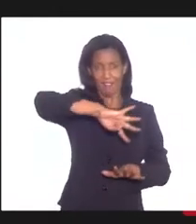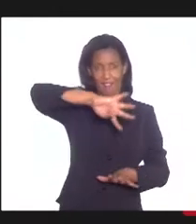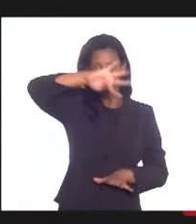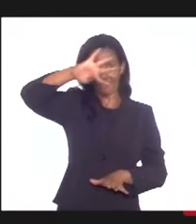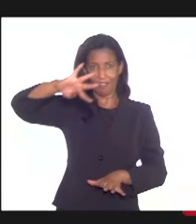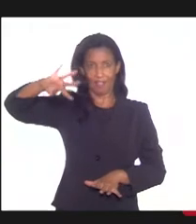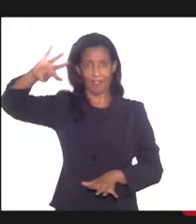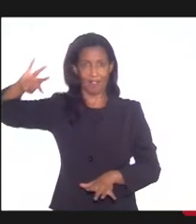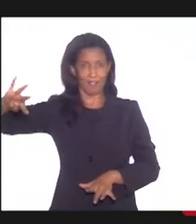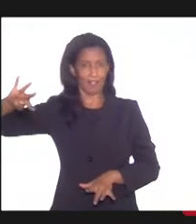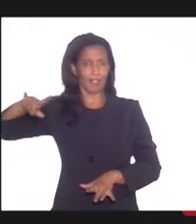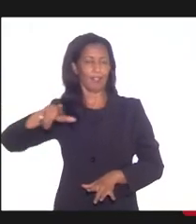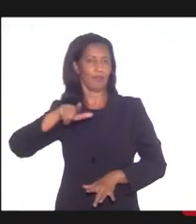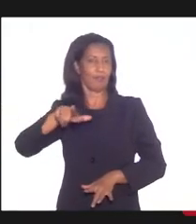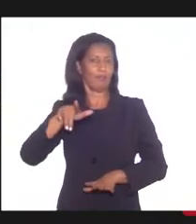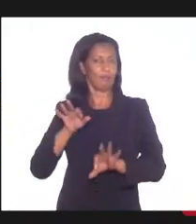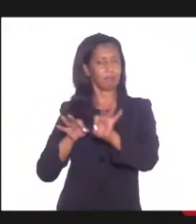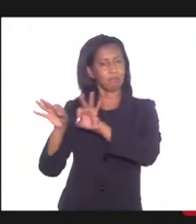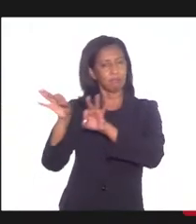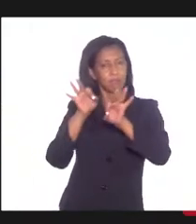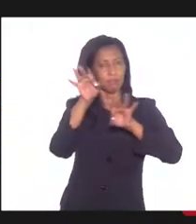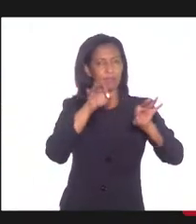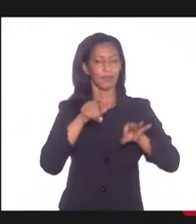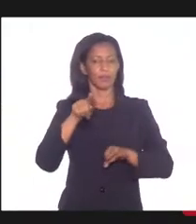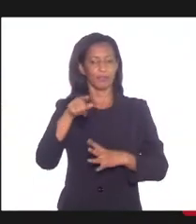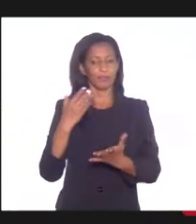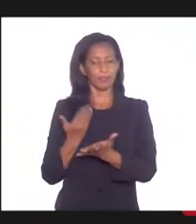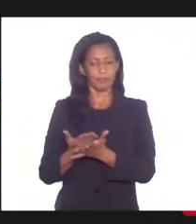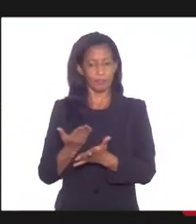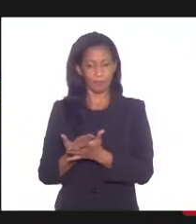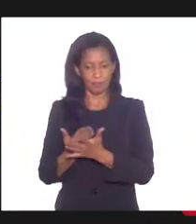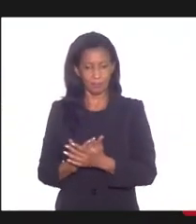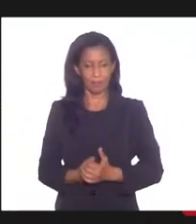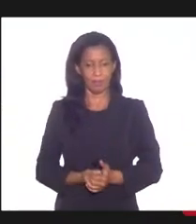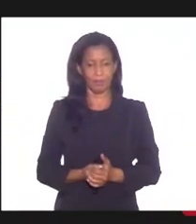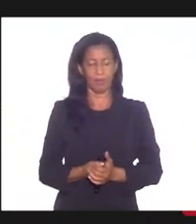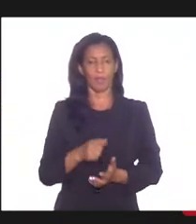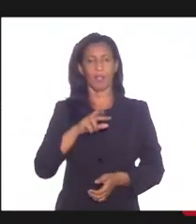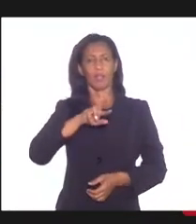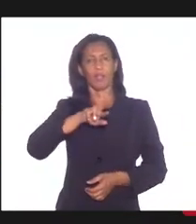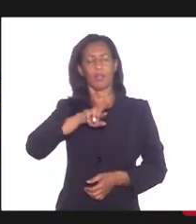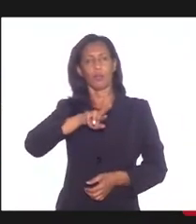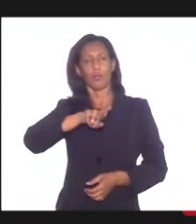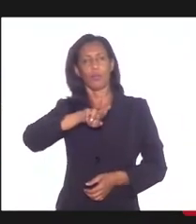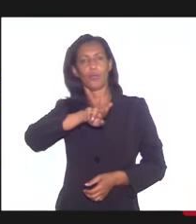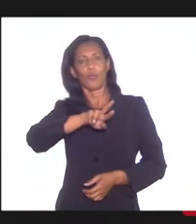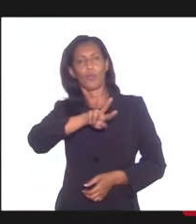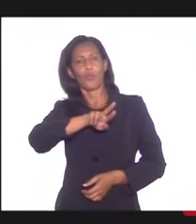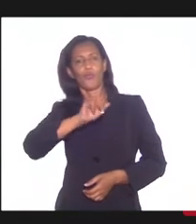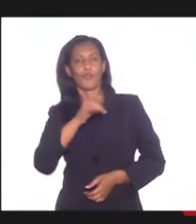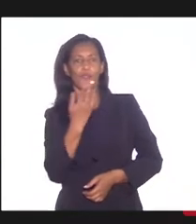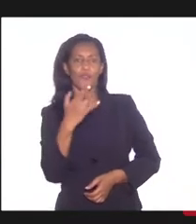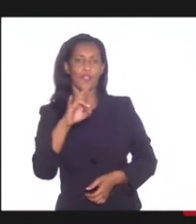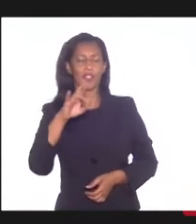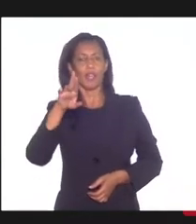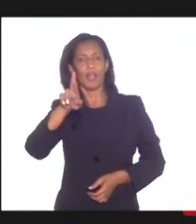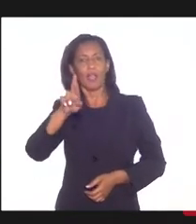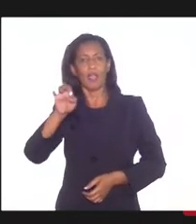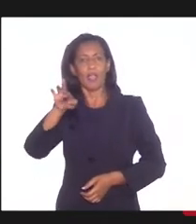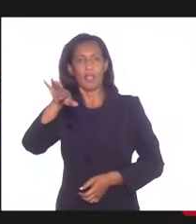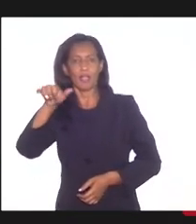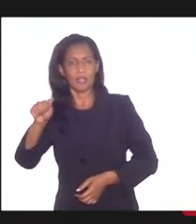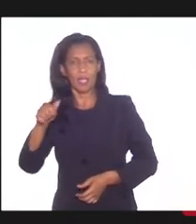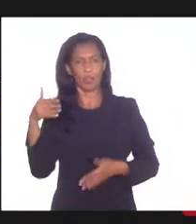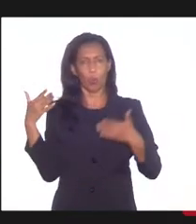produzido por esse estudo do Vieira Rezende, que eu uso como referência, e